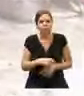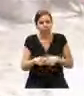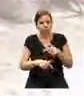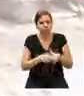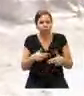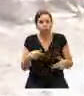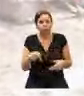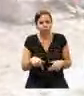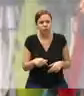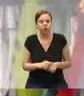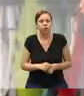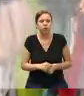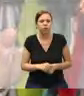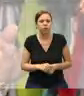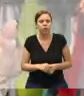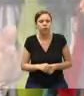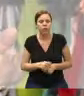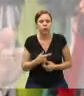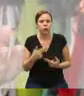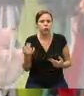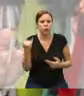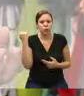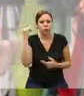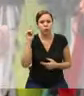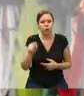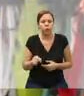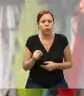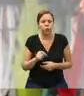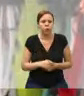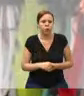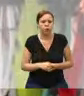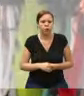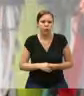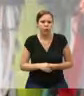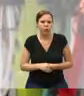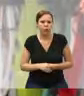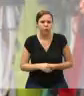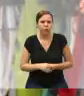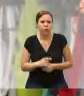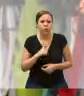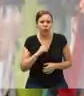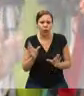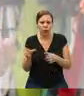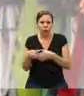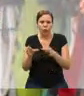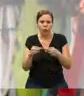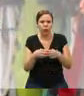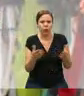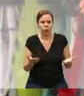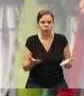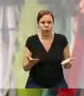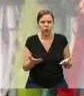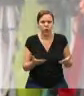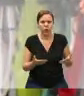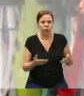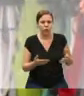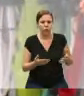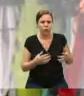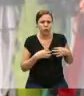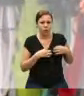exercitando também aqui. Uma coisa muito interessante é que nós temos grupos atualmente de